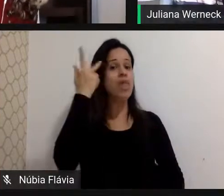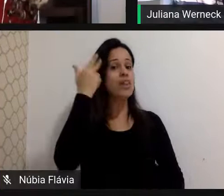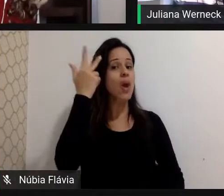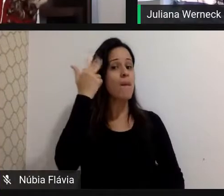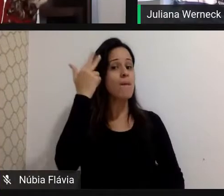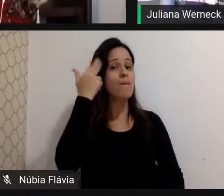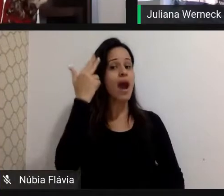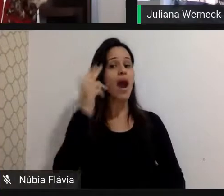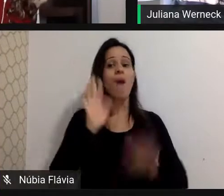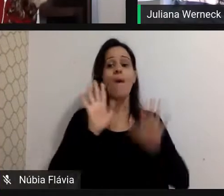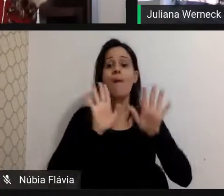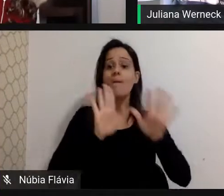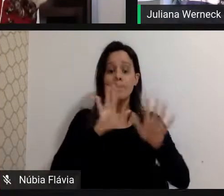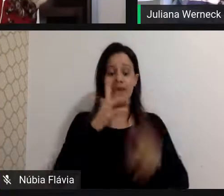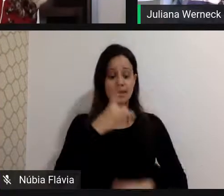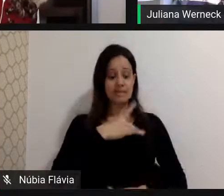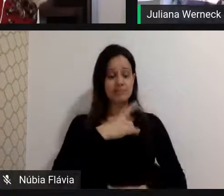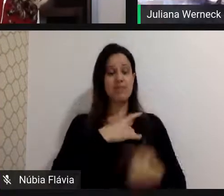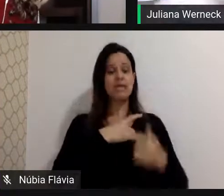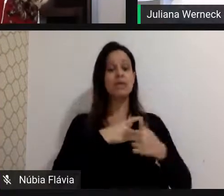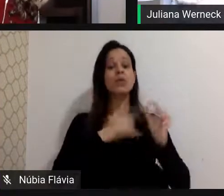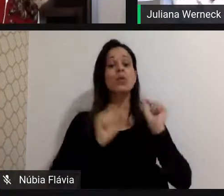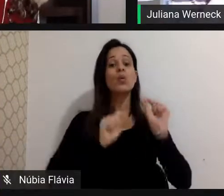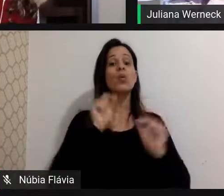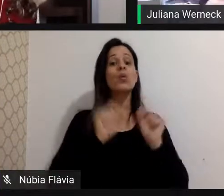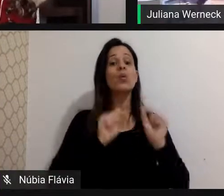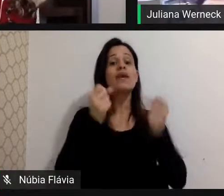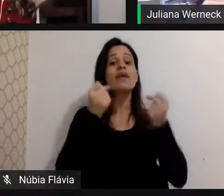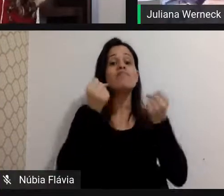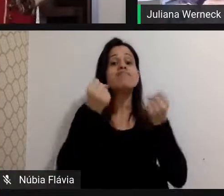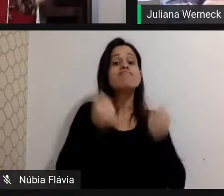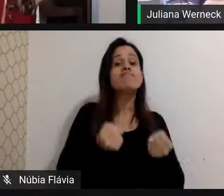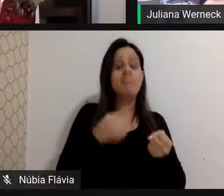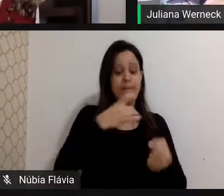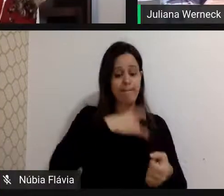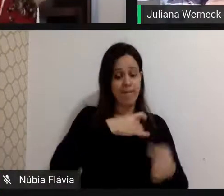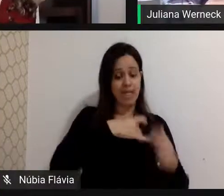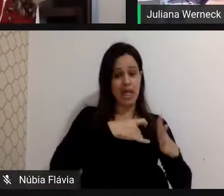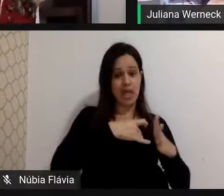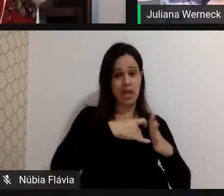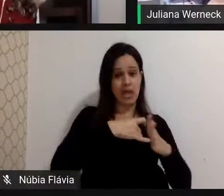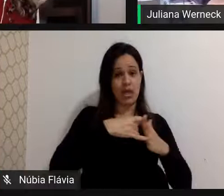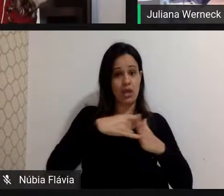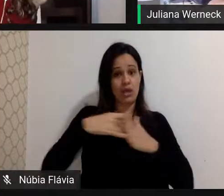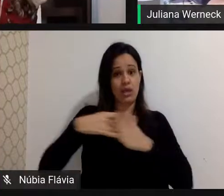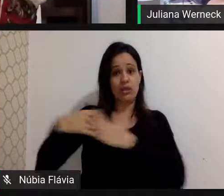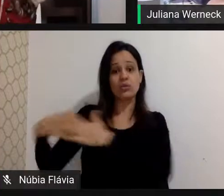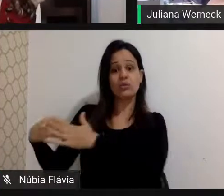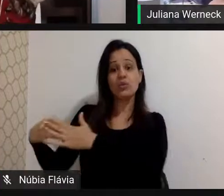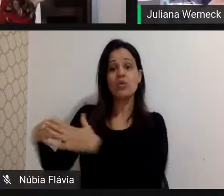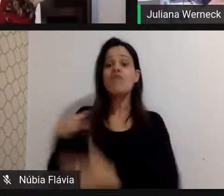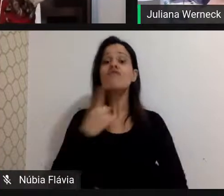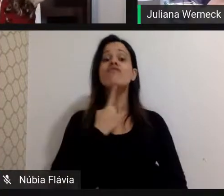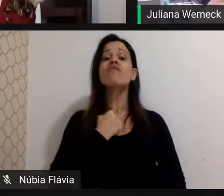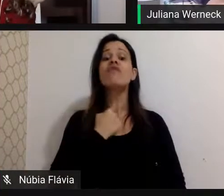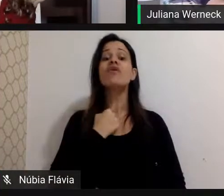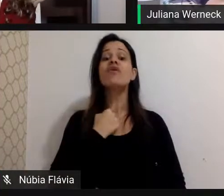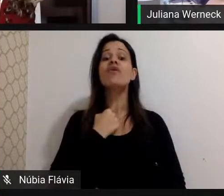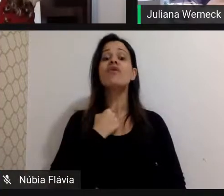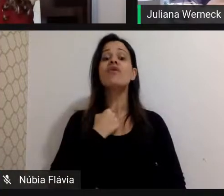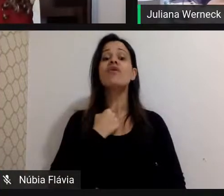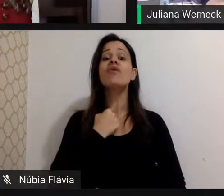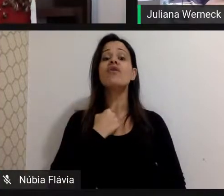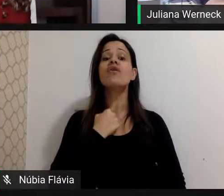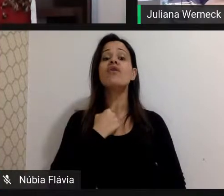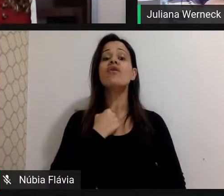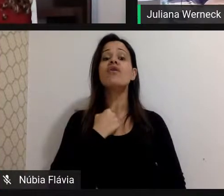é entender o que pesa mais, o medo ou a vontade de agir. Então, esse exercício de dor ou prazer serve também para a gente entender o que